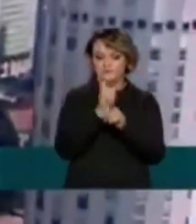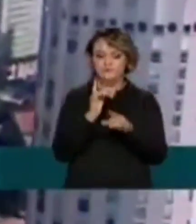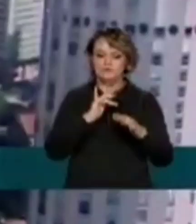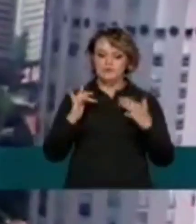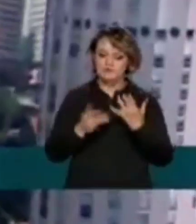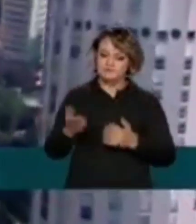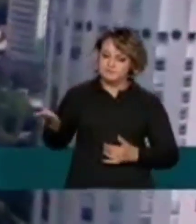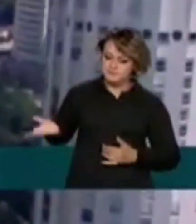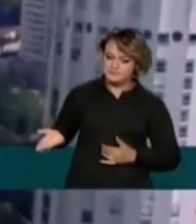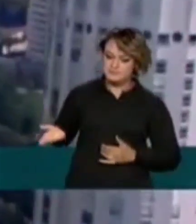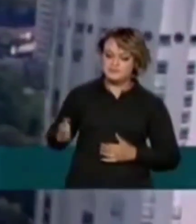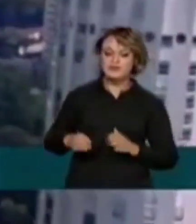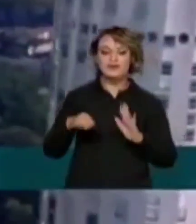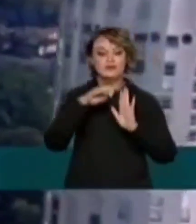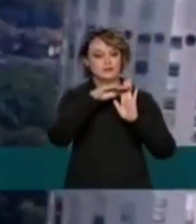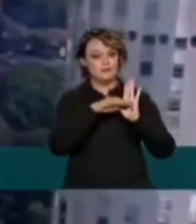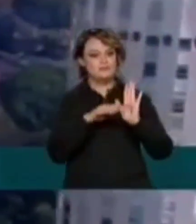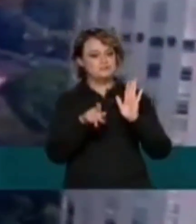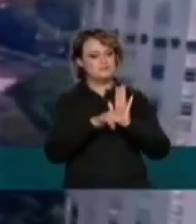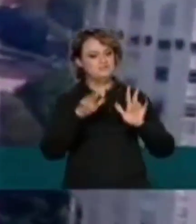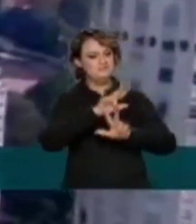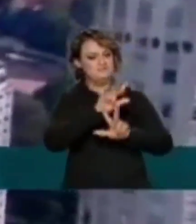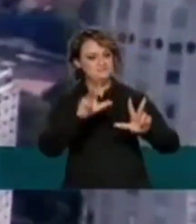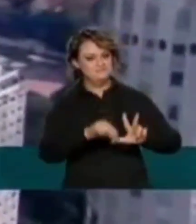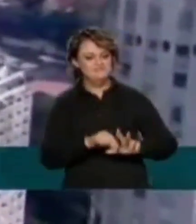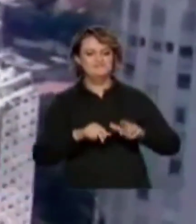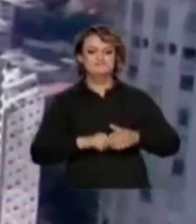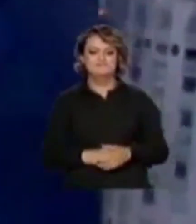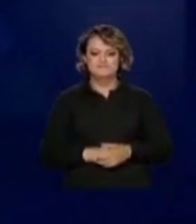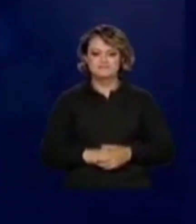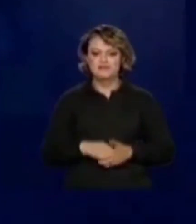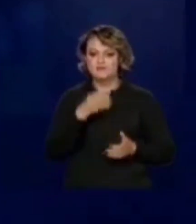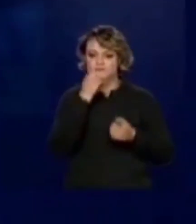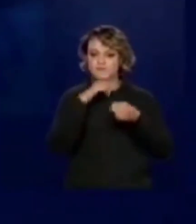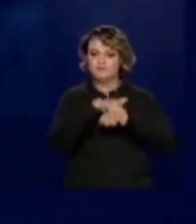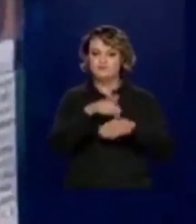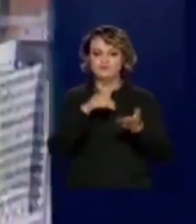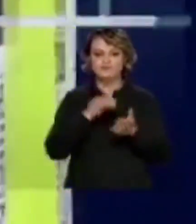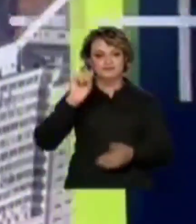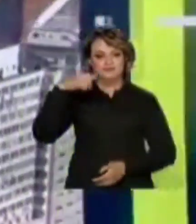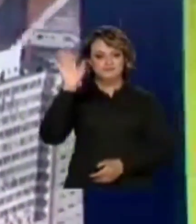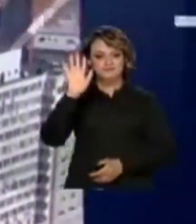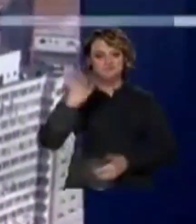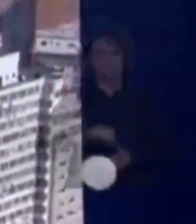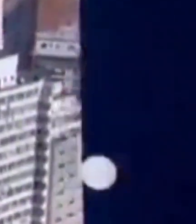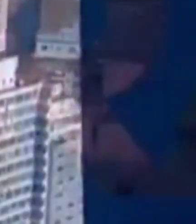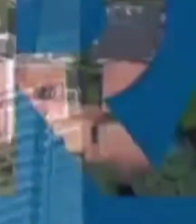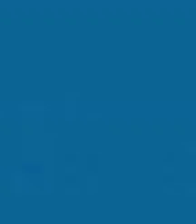acompanhe a nossa programação e siga as redes sociais da TV Brasil. Uma boa noite e até a próxima.